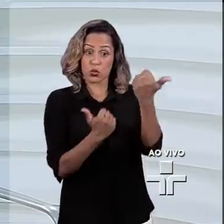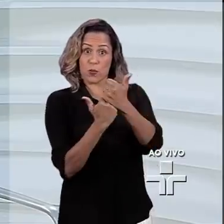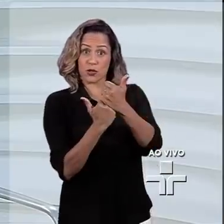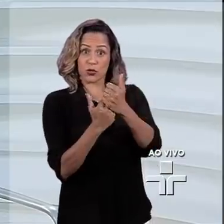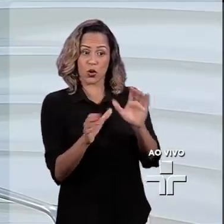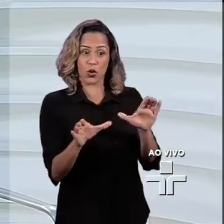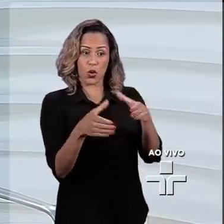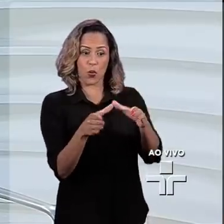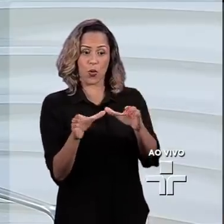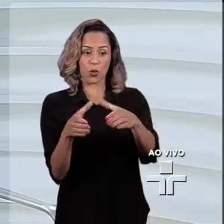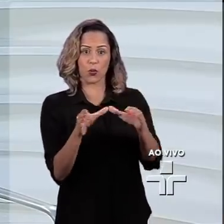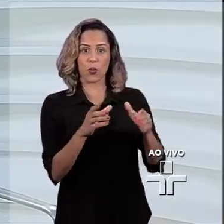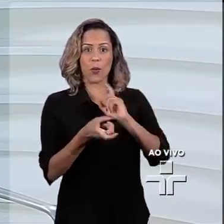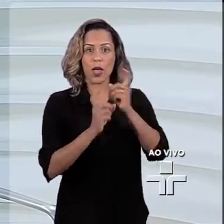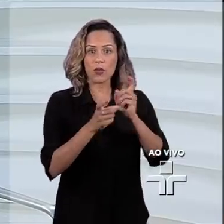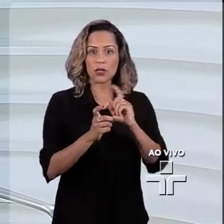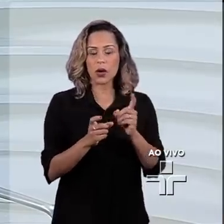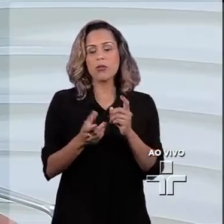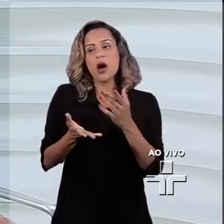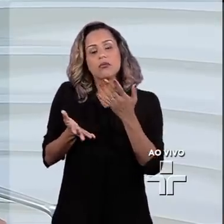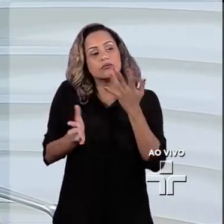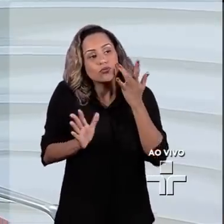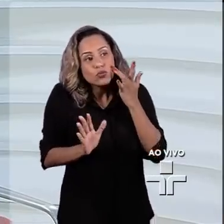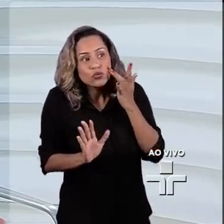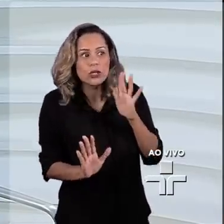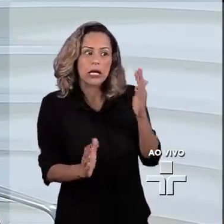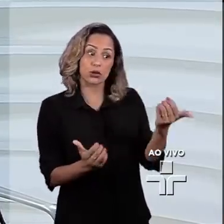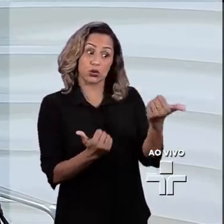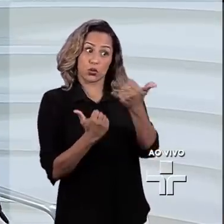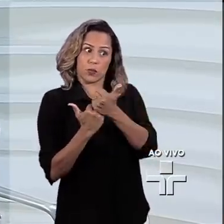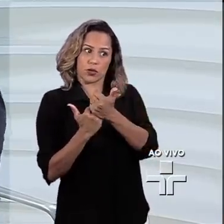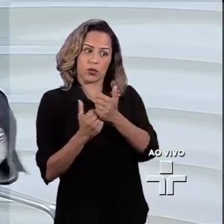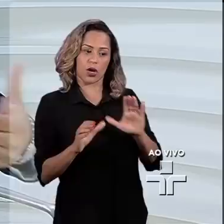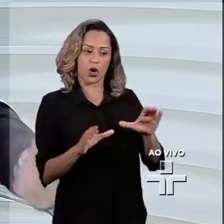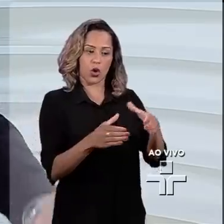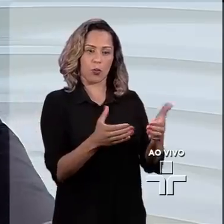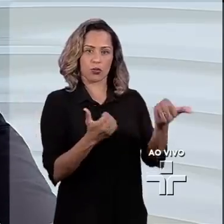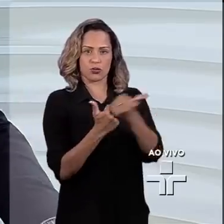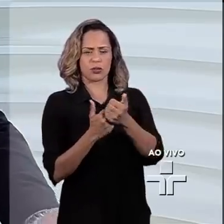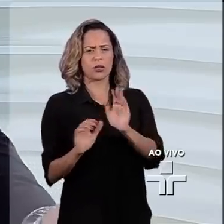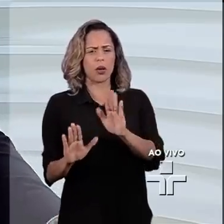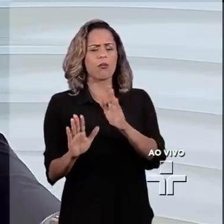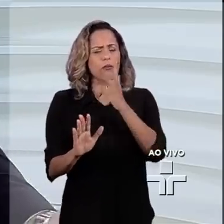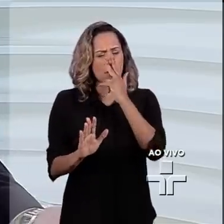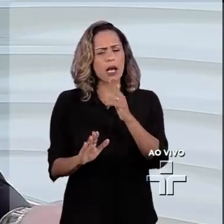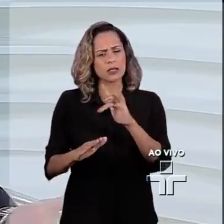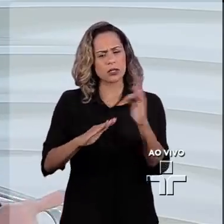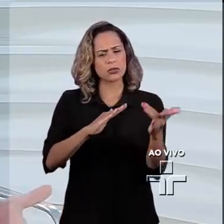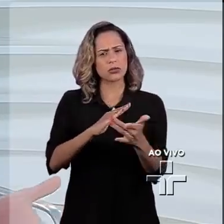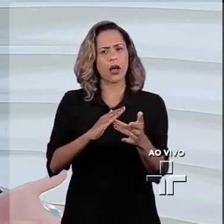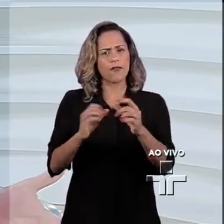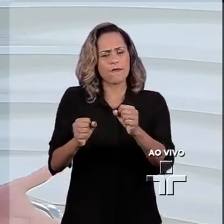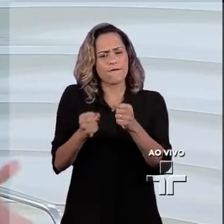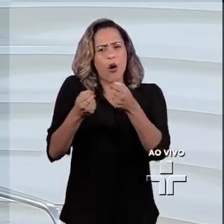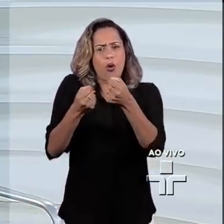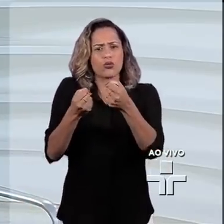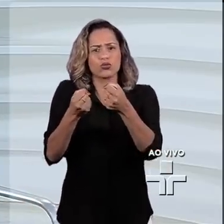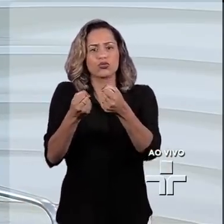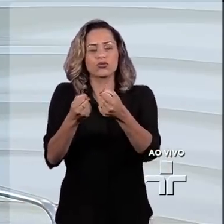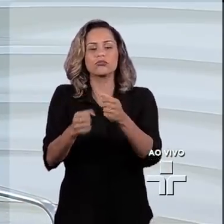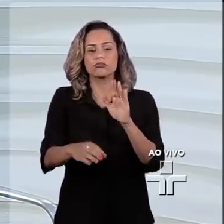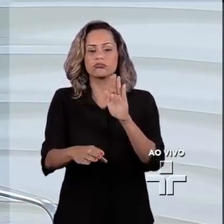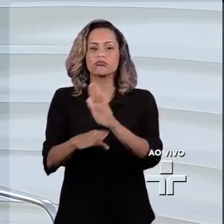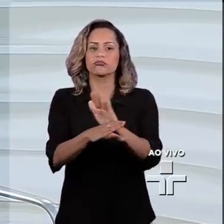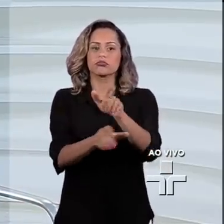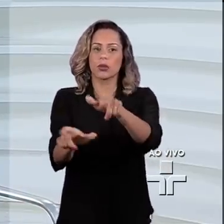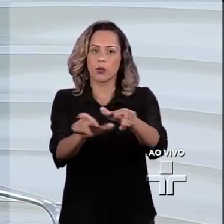vão substituir, mas elas vão fazer um trabalho que, em determinado momento, vão estar muito mais forte do que os atuais conselhos. Hoje, não há a menor